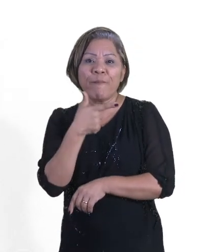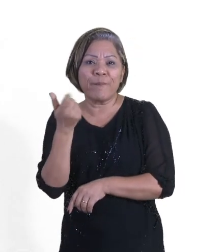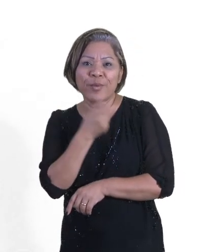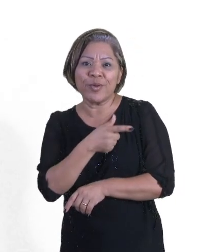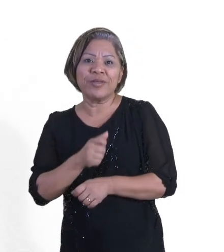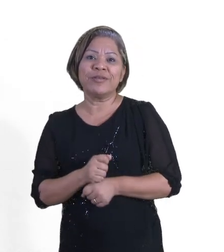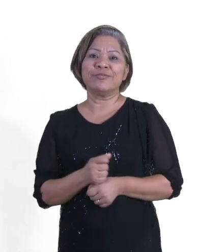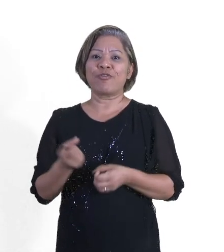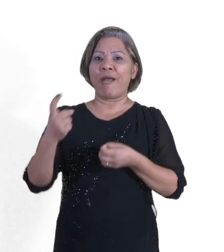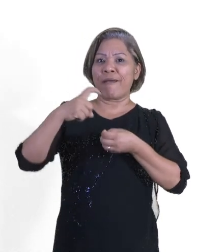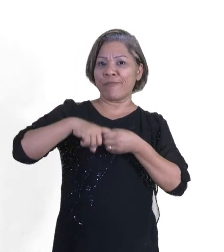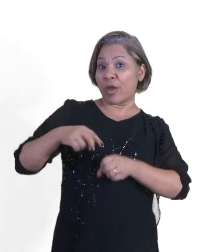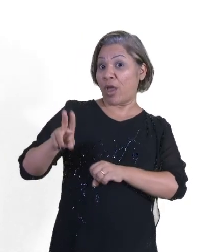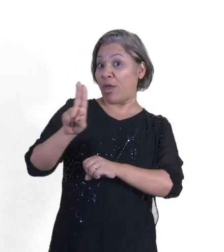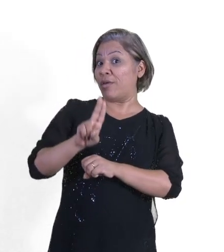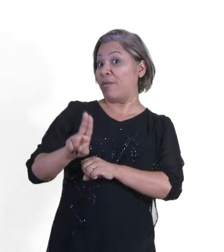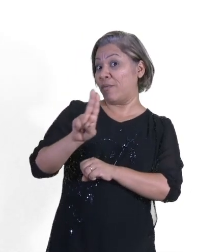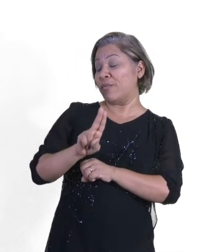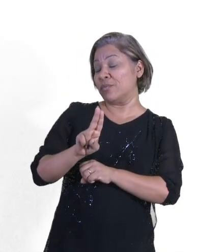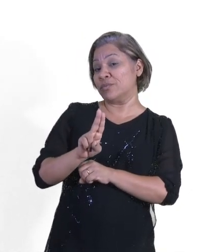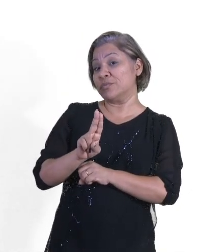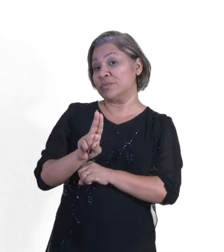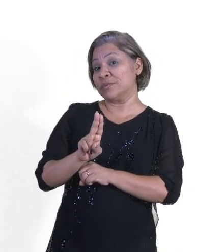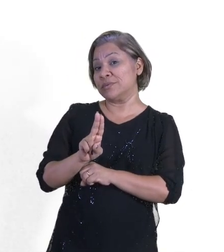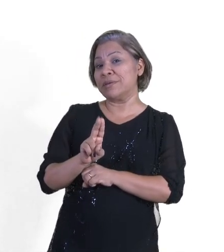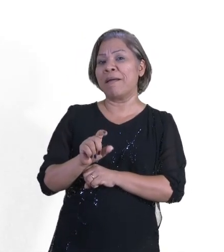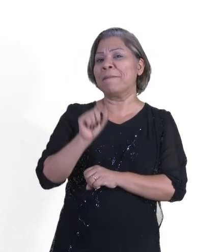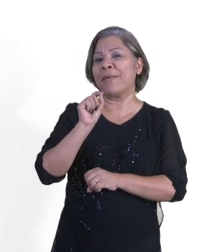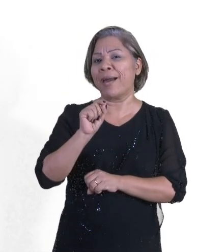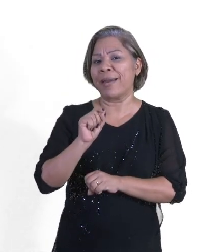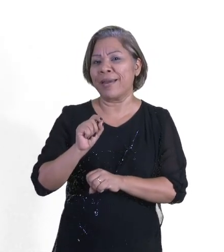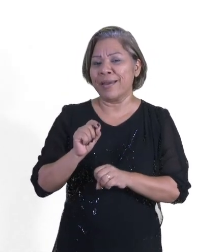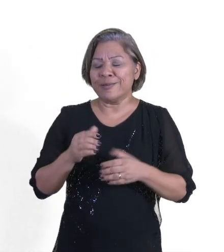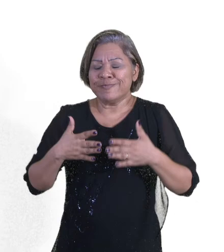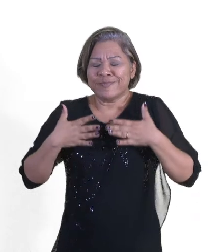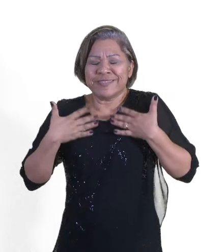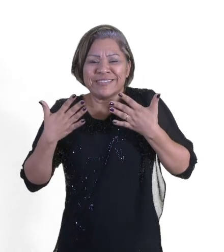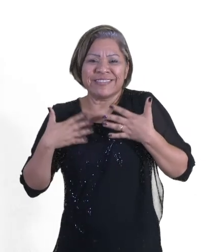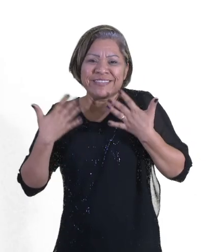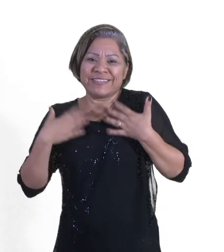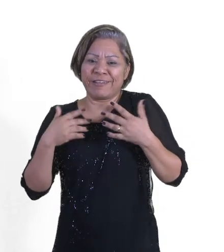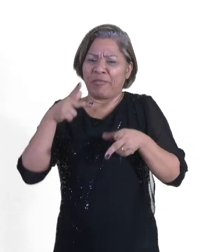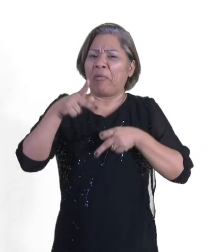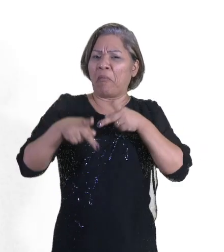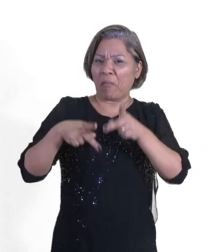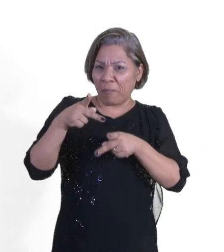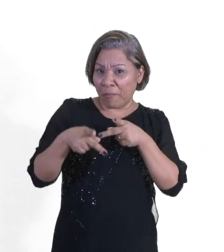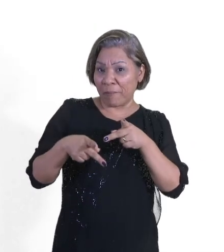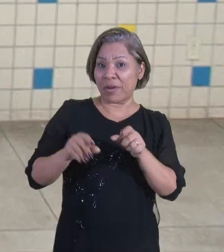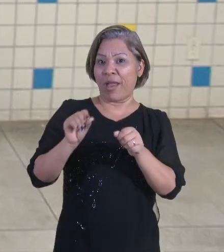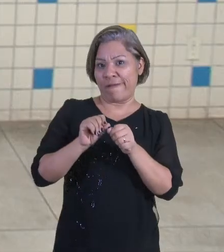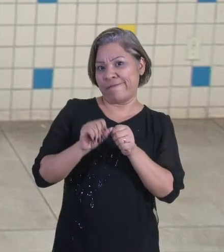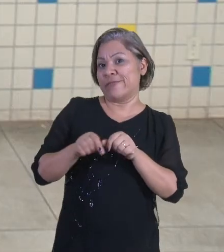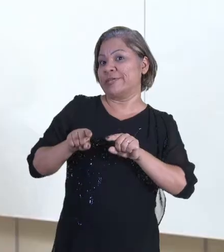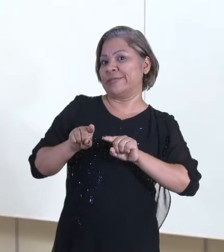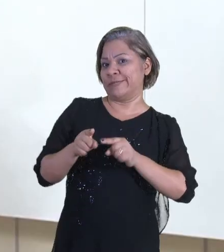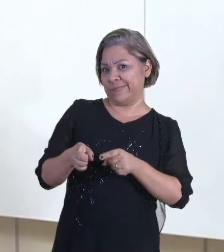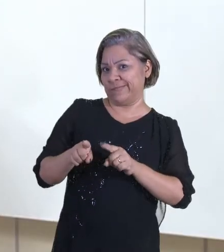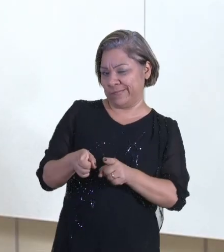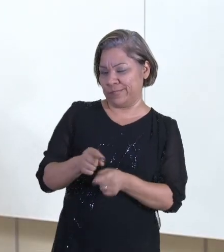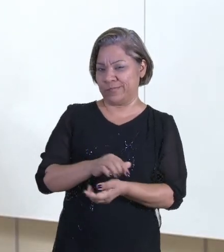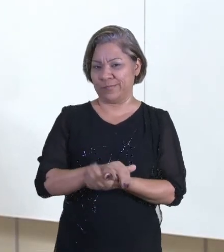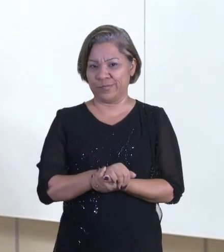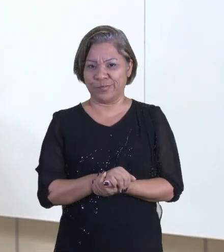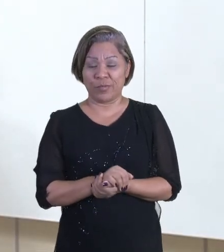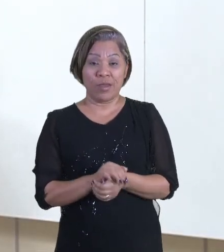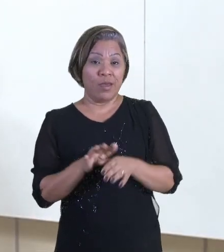e usa desse mecanismo para entreter o público, também fazer críticas. A nossa